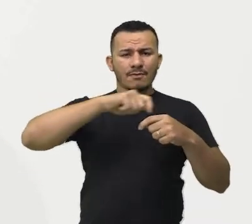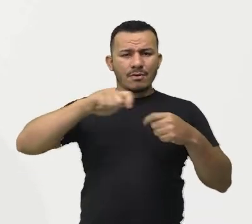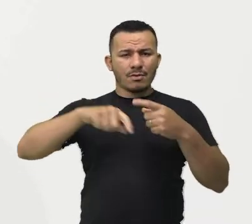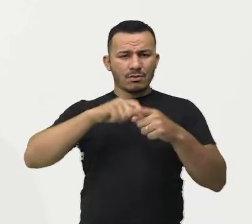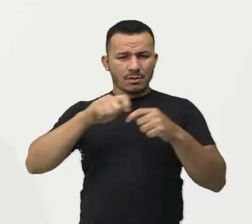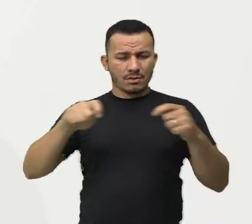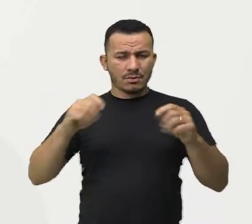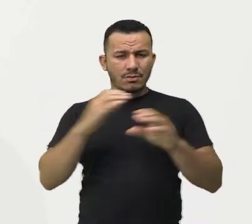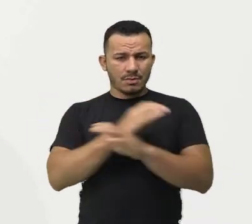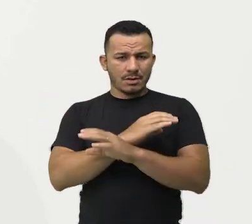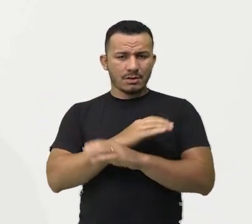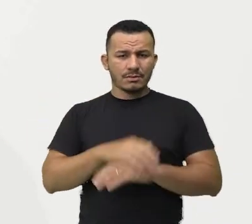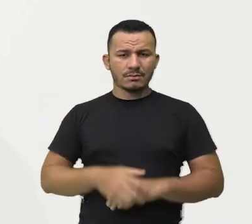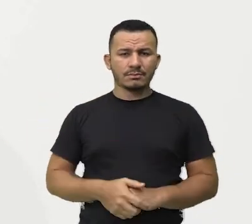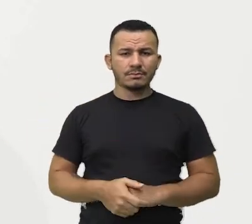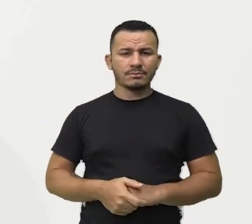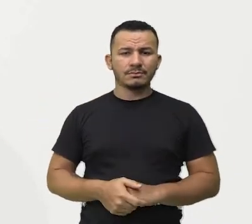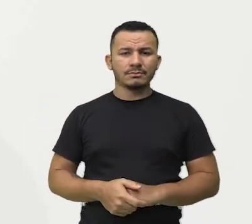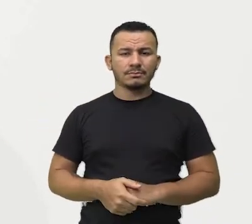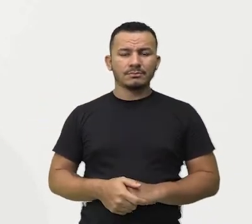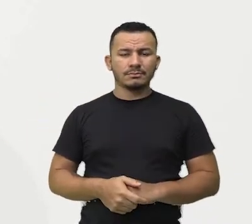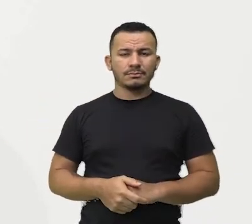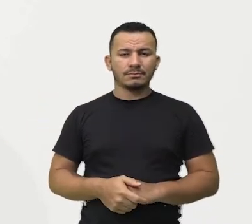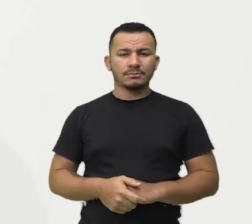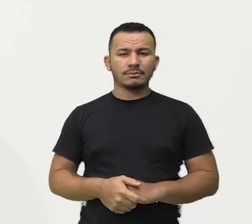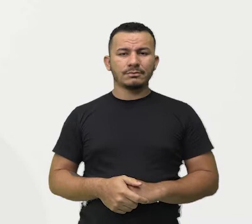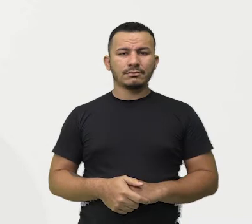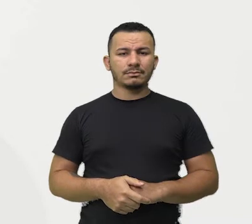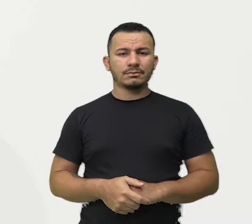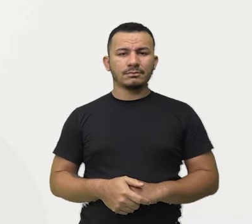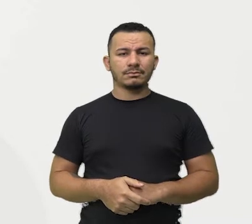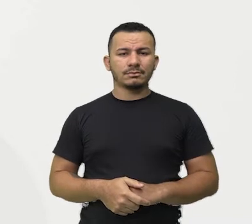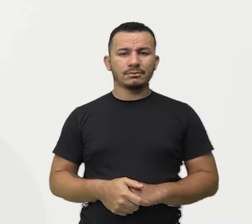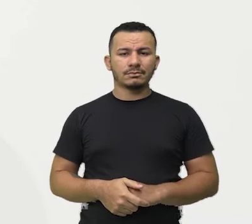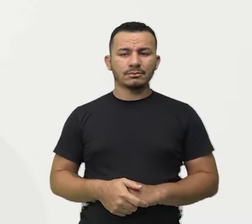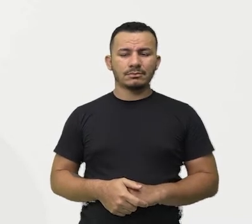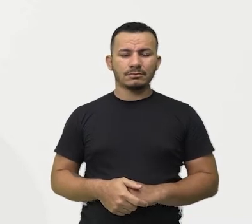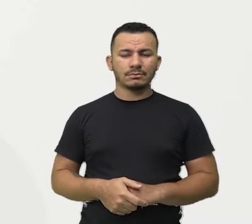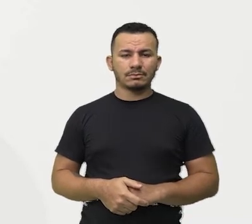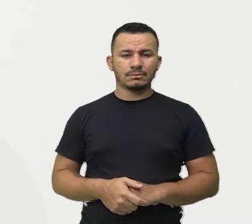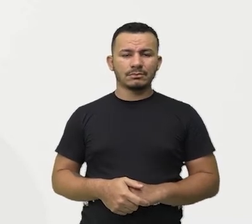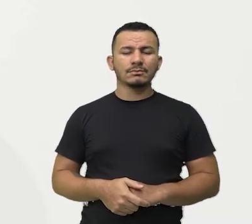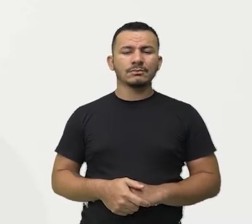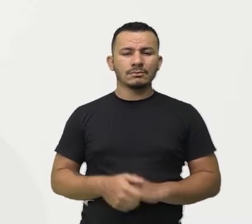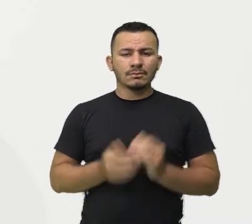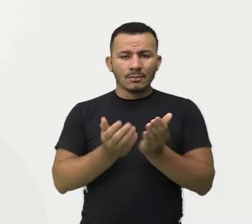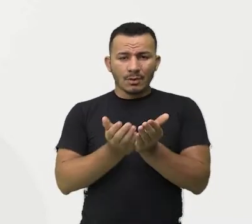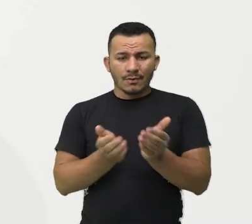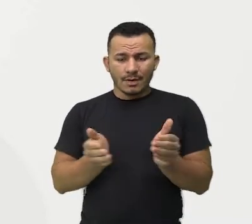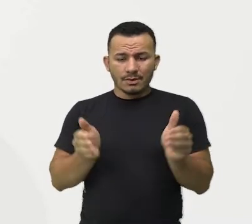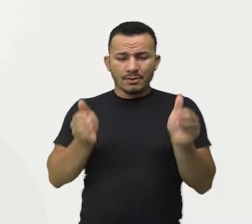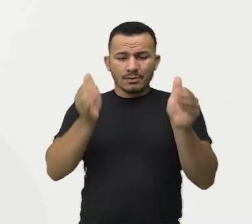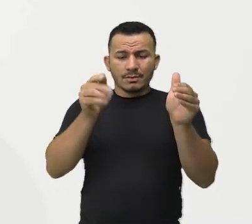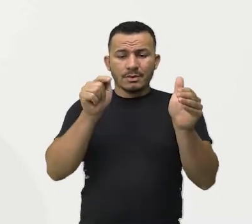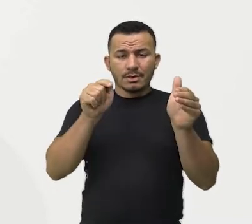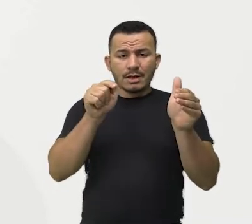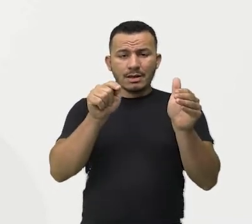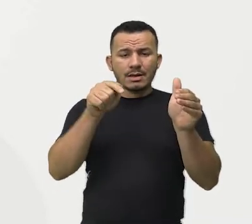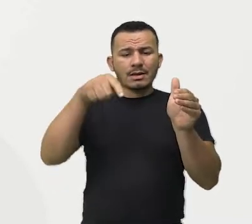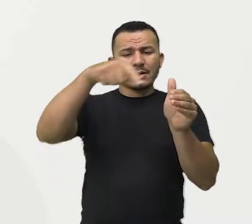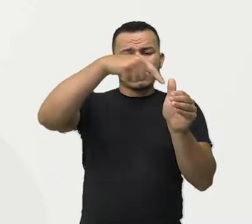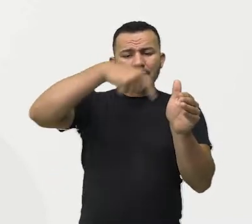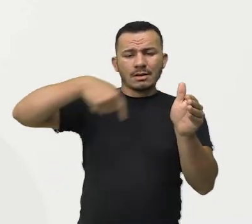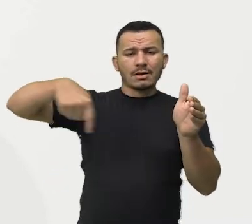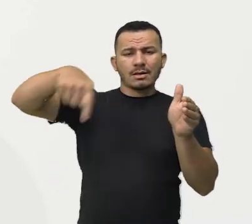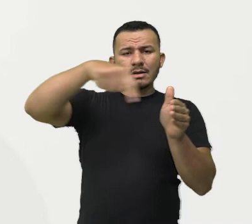para dar a volta completa? Pessoal, quando ele falou para você, ó, que a parte superior do vaso mede